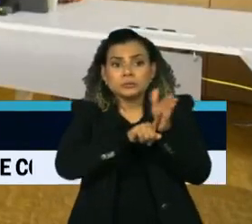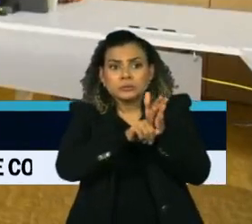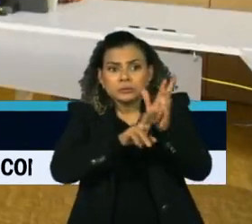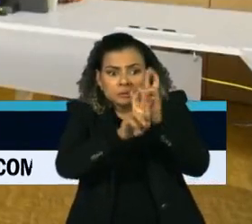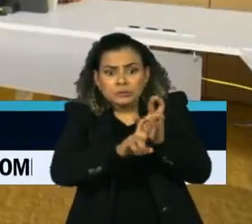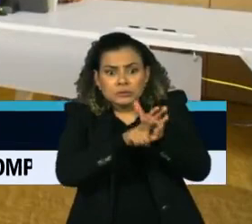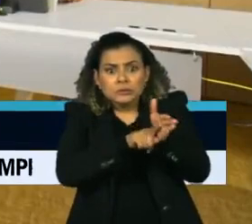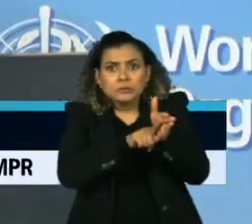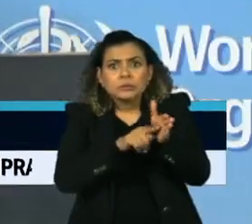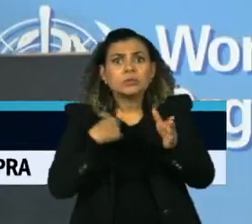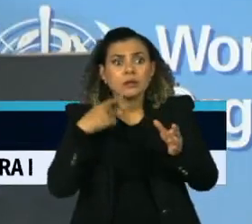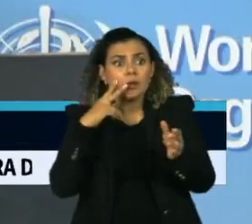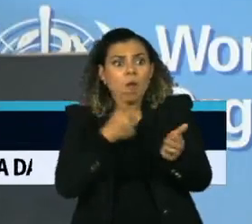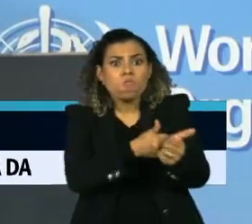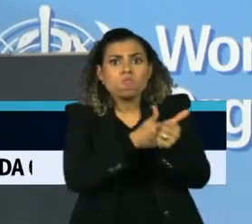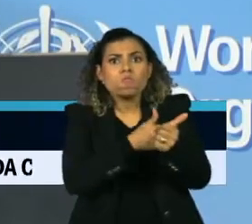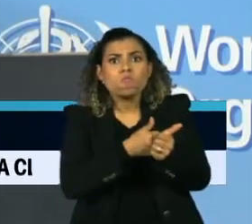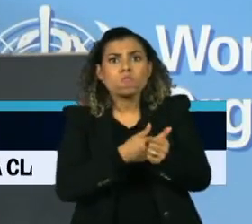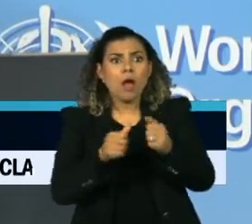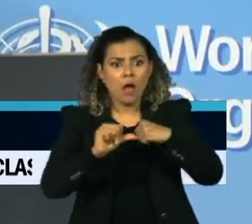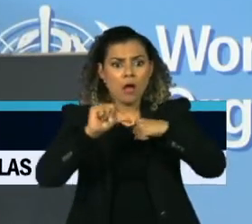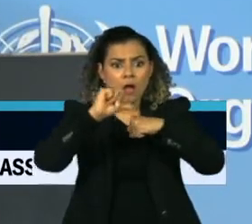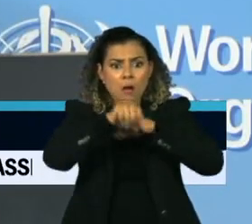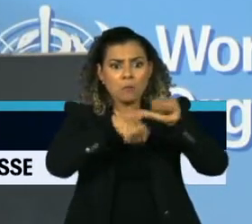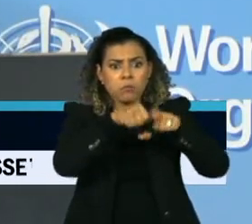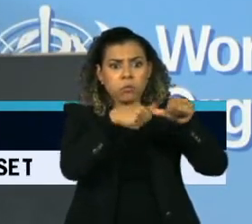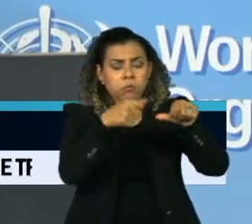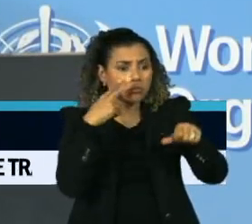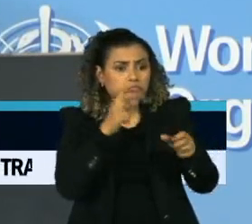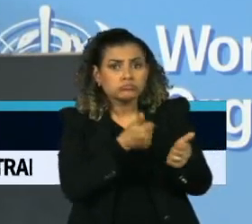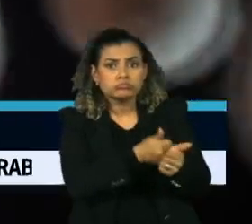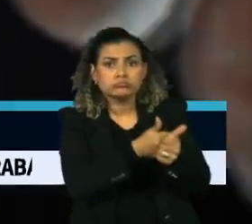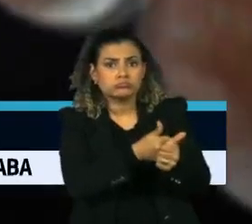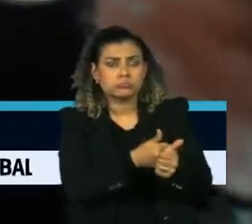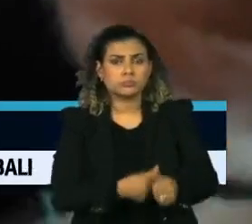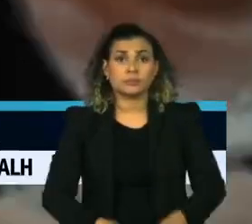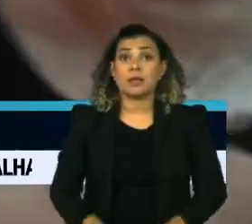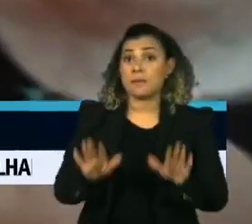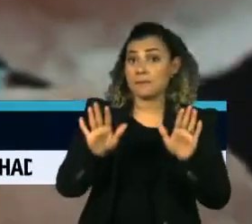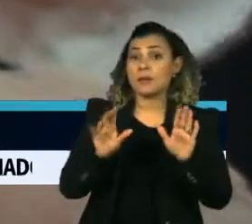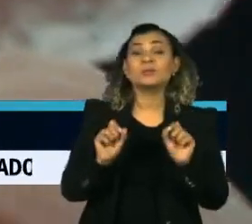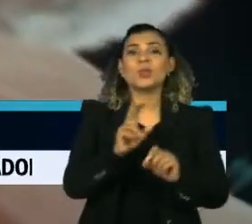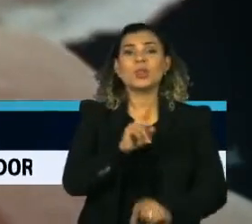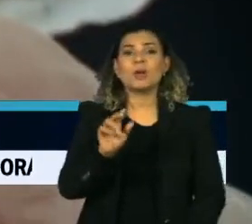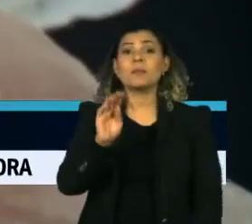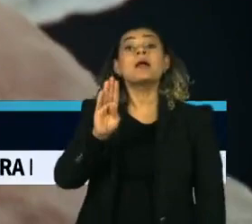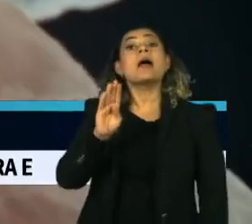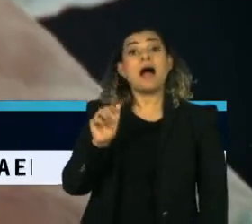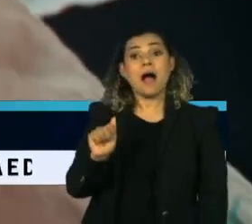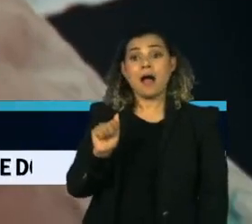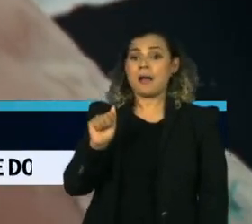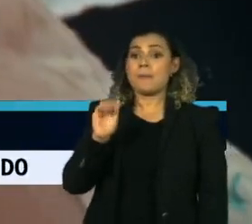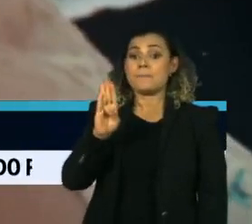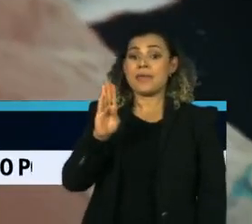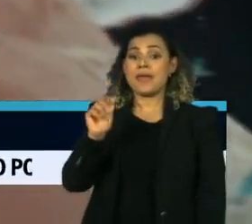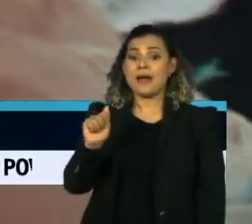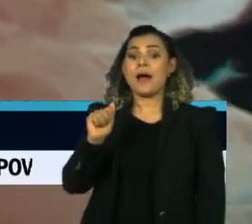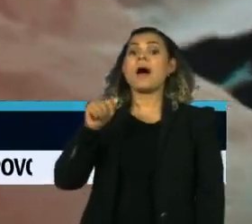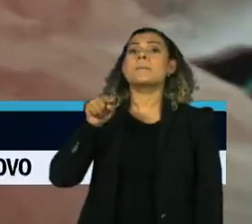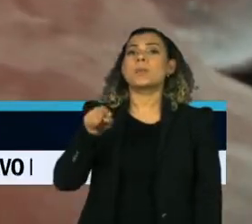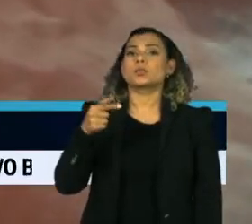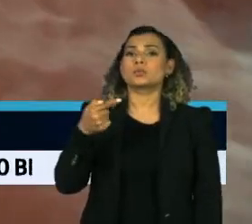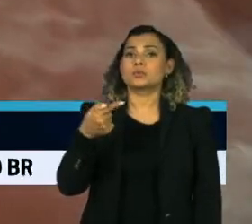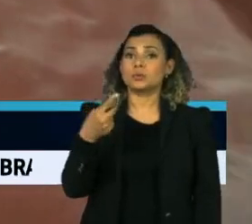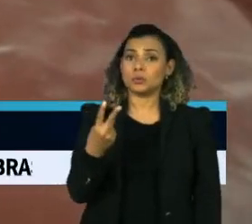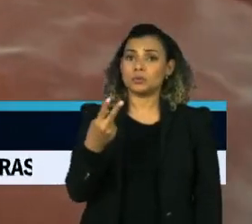a evolução da subir variante a zonas Object wich Will Follow Him aba 1.2.75